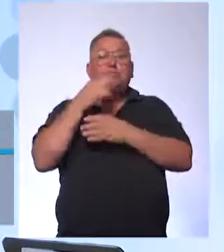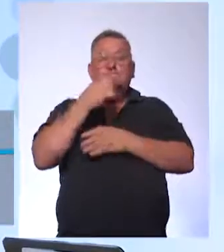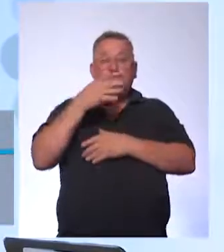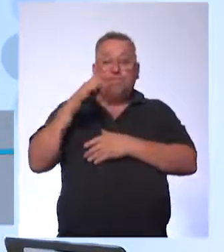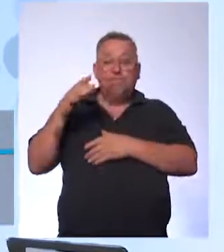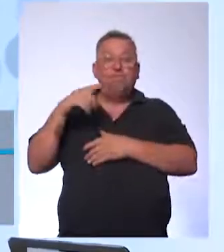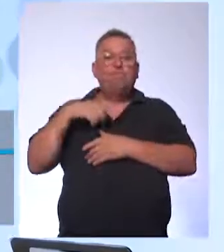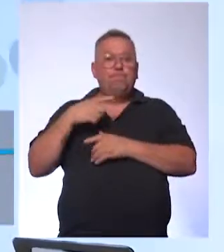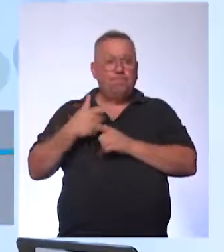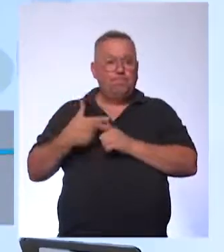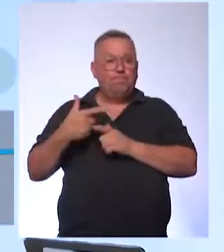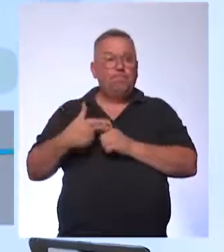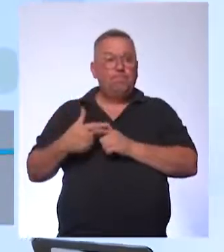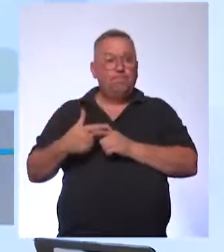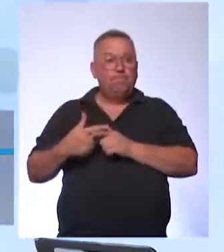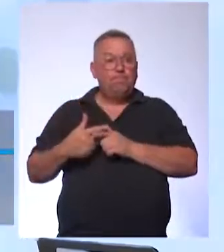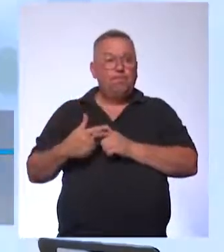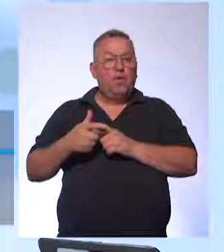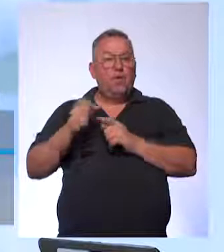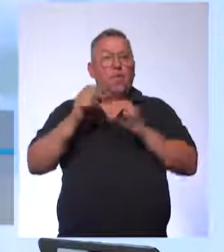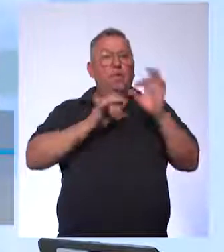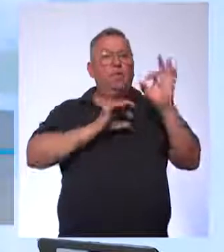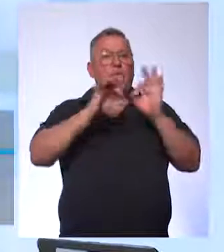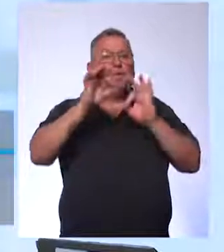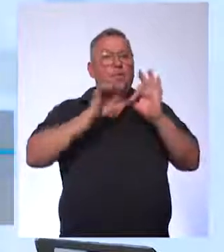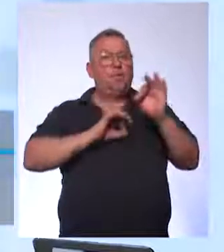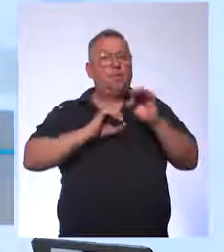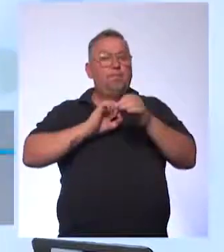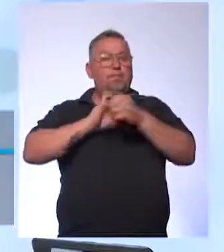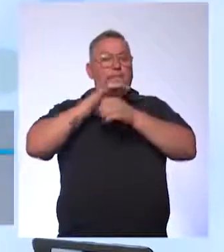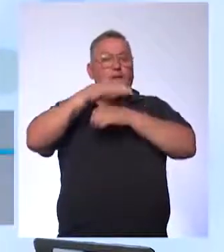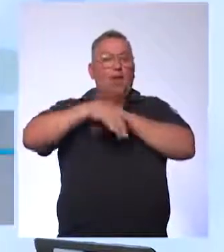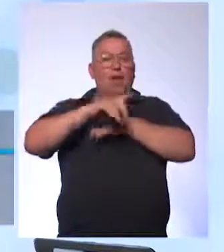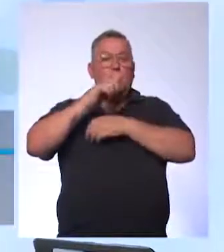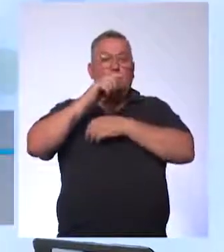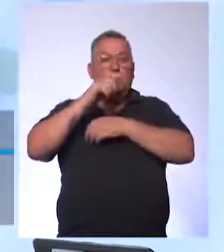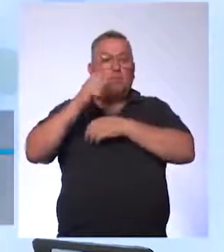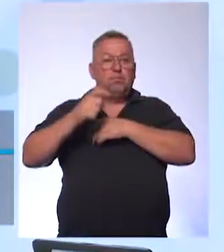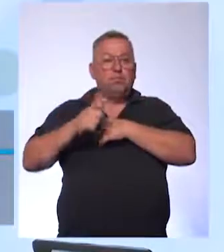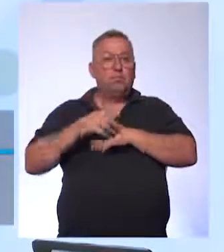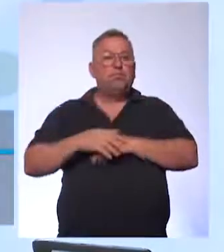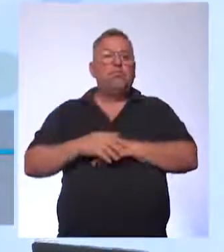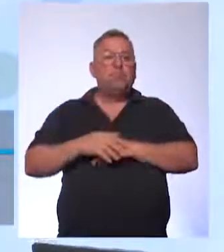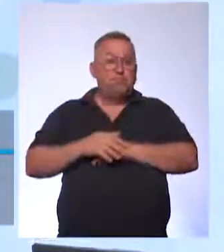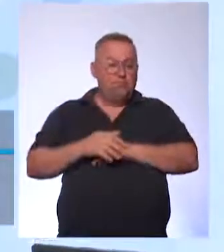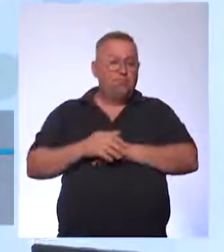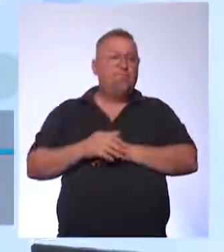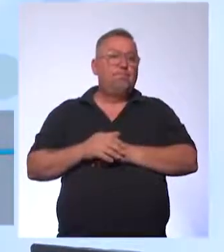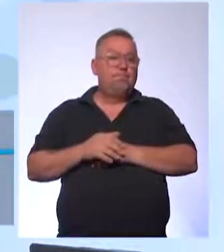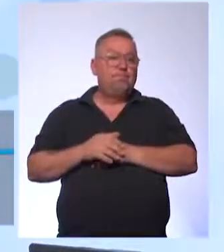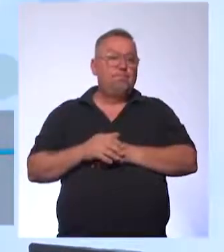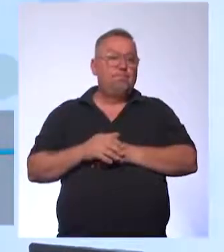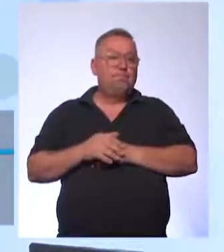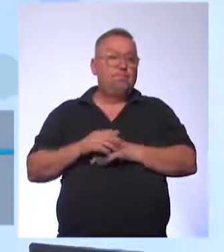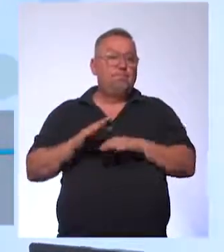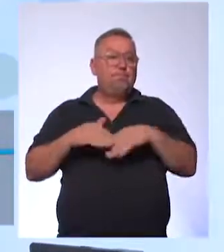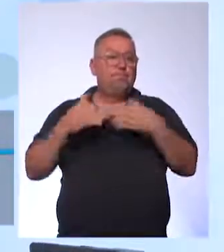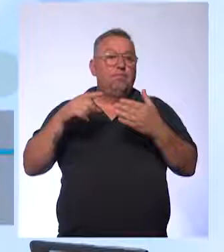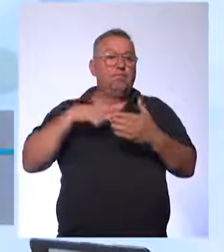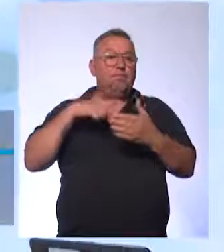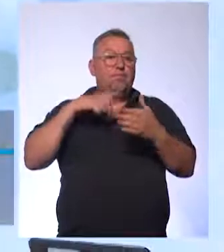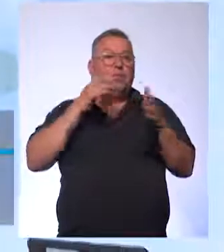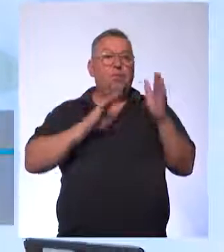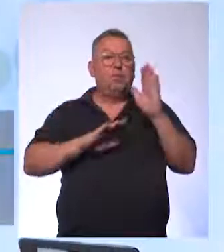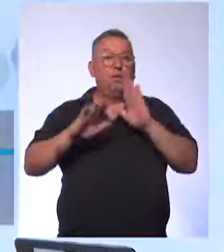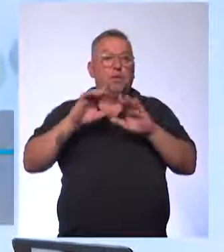vai ter um impacto ambiental. Se eu vou montar uma hidrelétrica, eu vou inundar uma área, vai ter um impacto ambiental. Então a gente tem que tomar muito